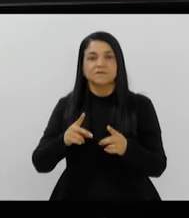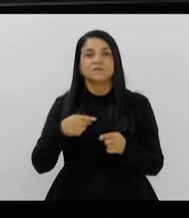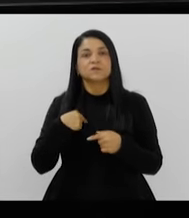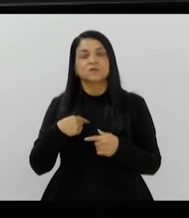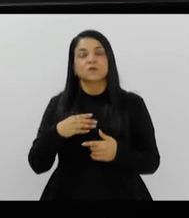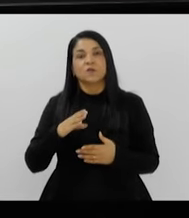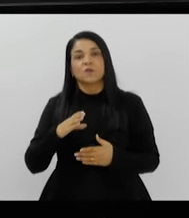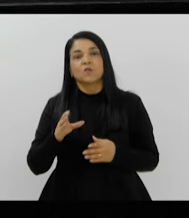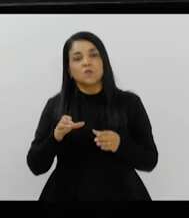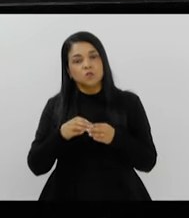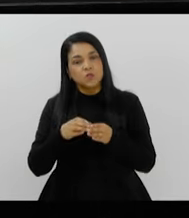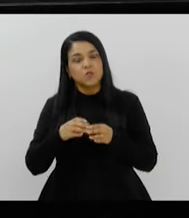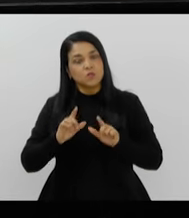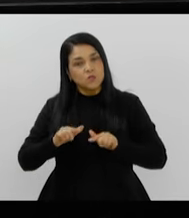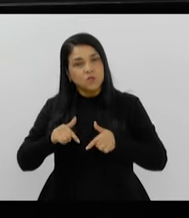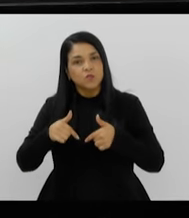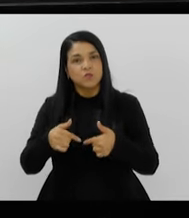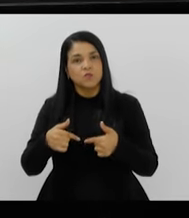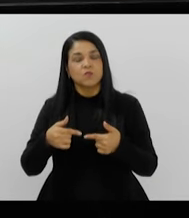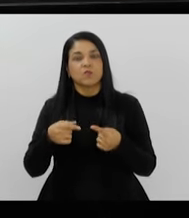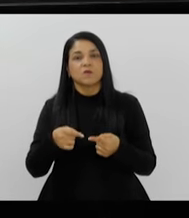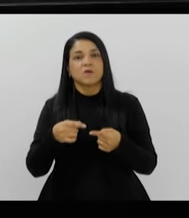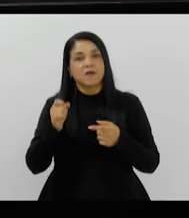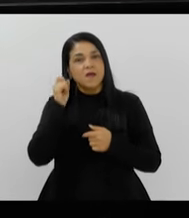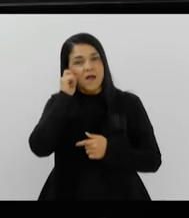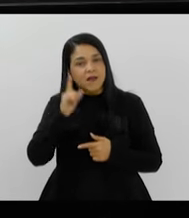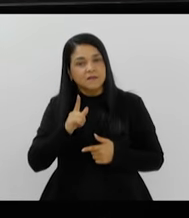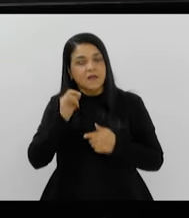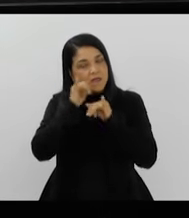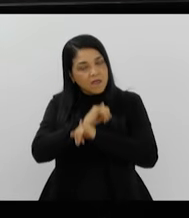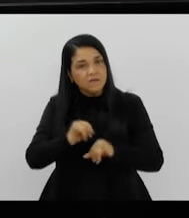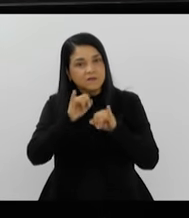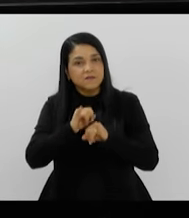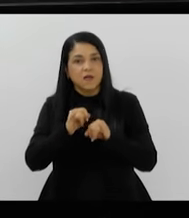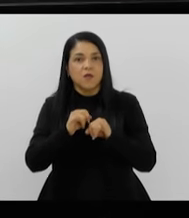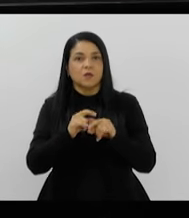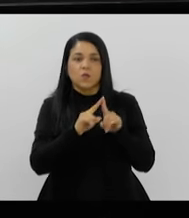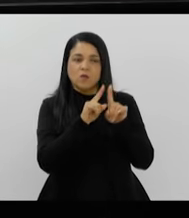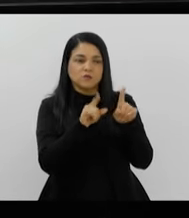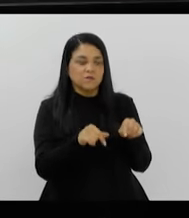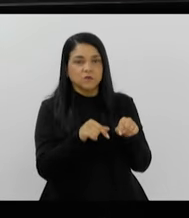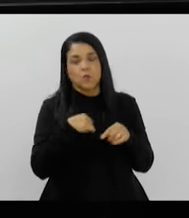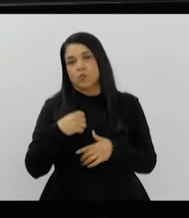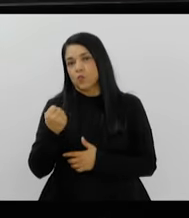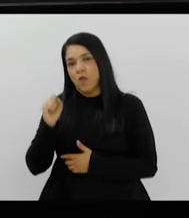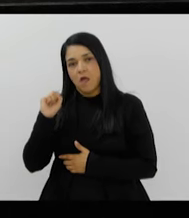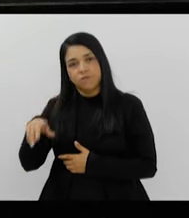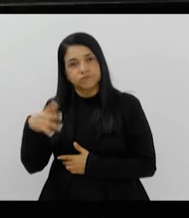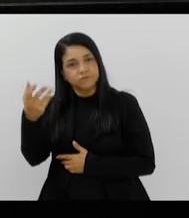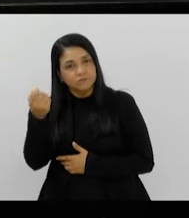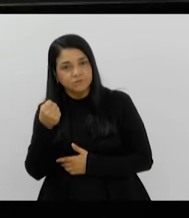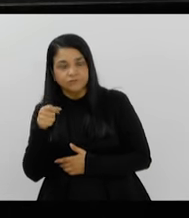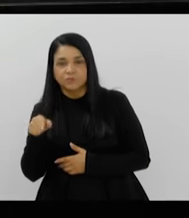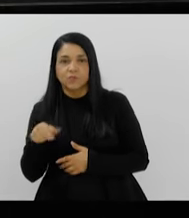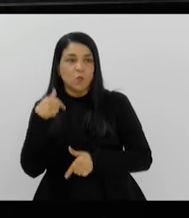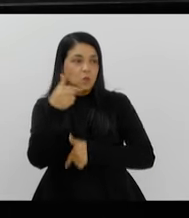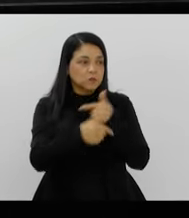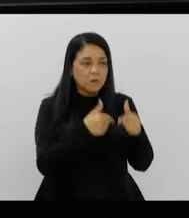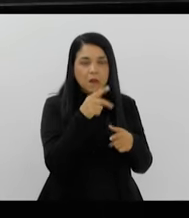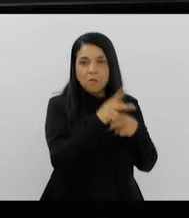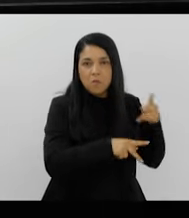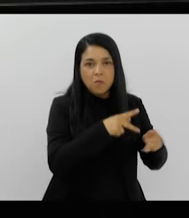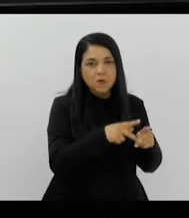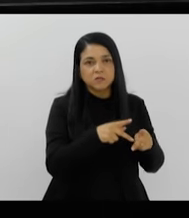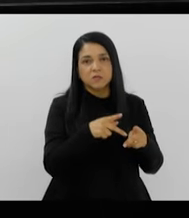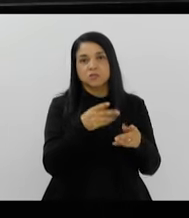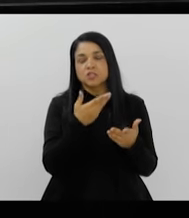segue vigilante e combativo para alertar que não é o servidor, que não é o pensionista, que não é o aposentado, que não é o trabalhador que